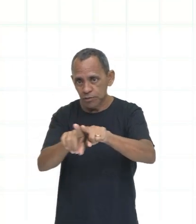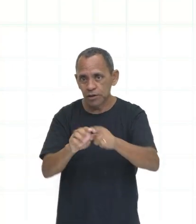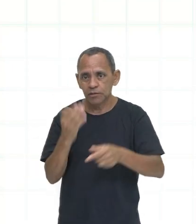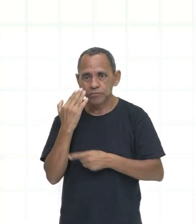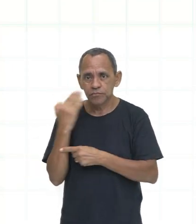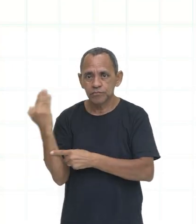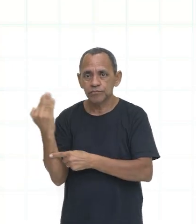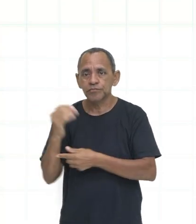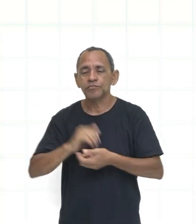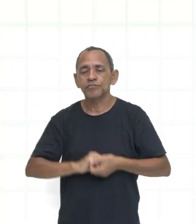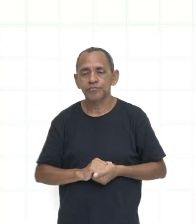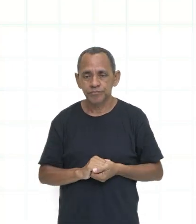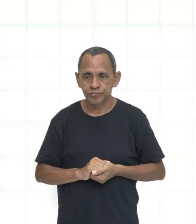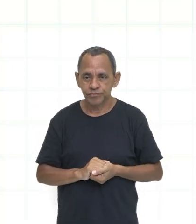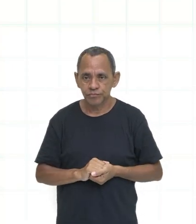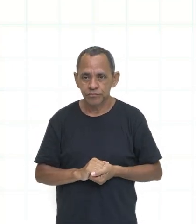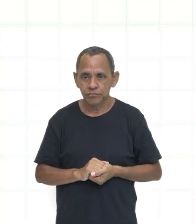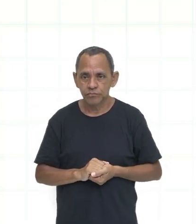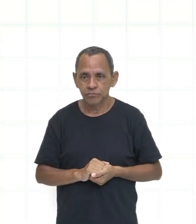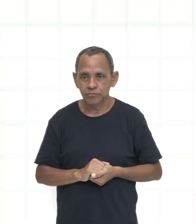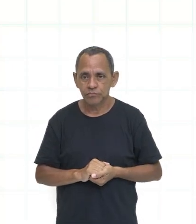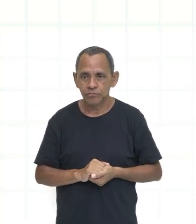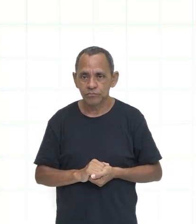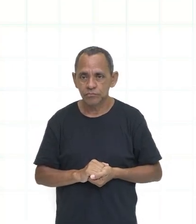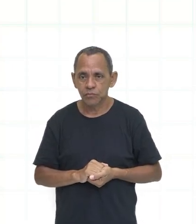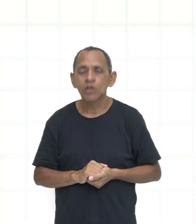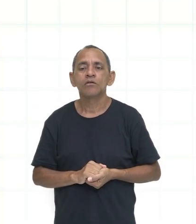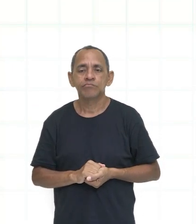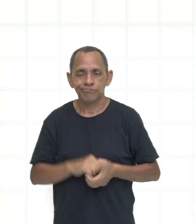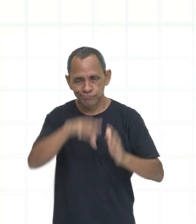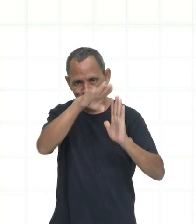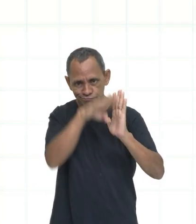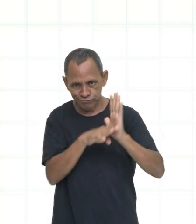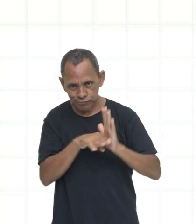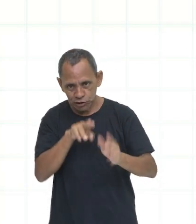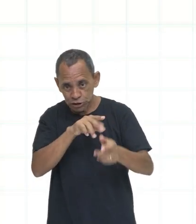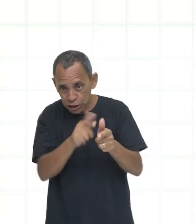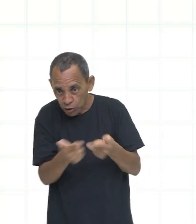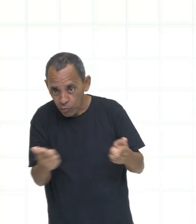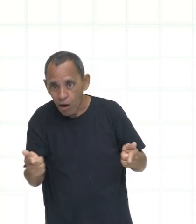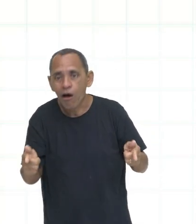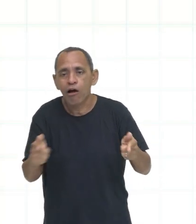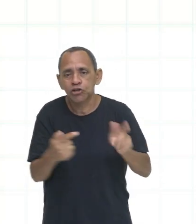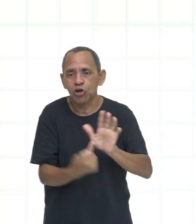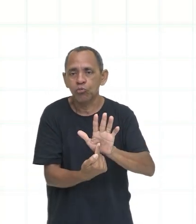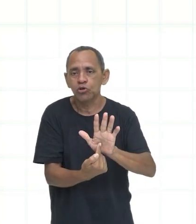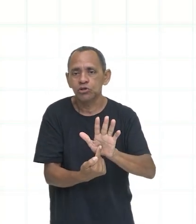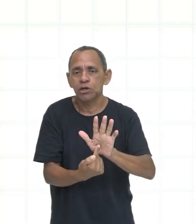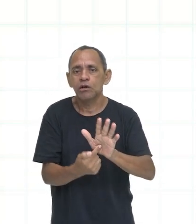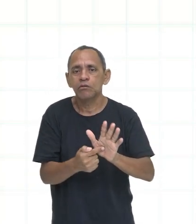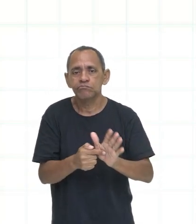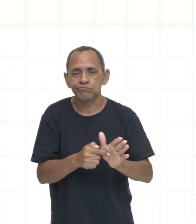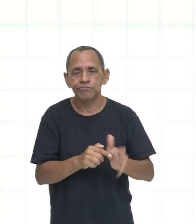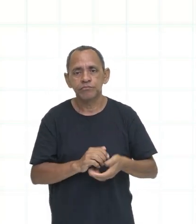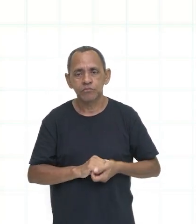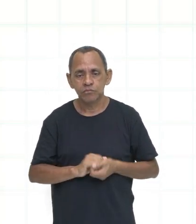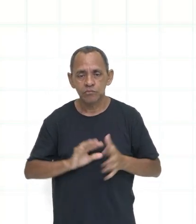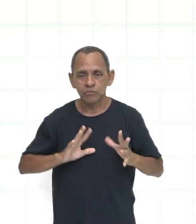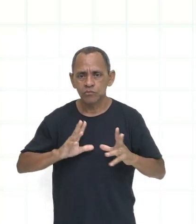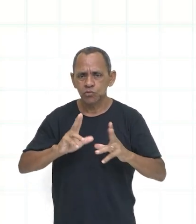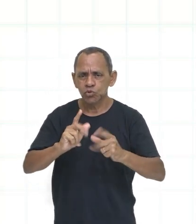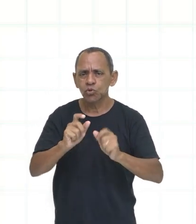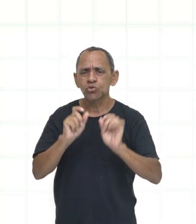Articles. Artigos, então, né? É uma classe gramatical, uma das 10 classes gramaticais. Né? Lembrando que classe gramatical são